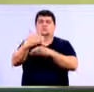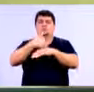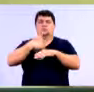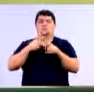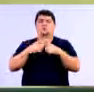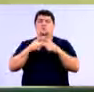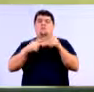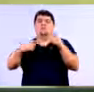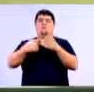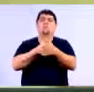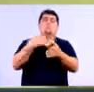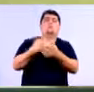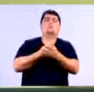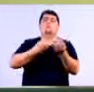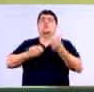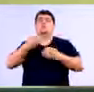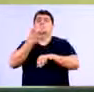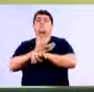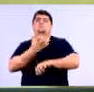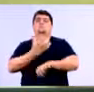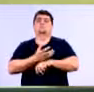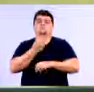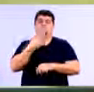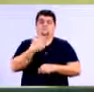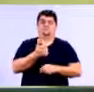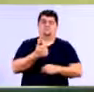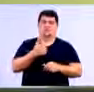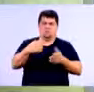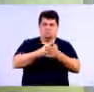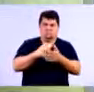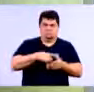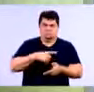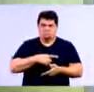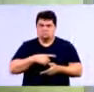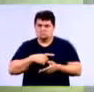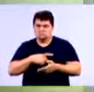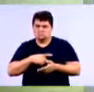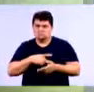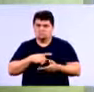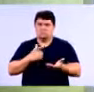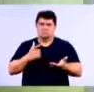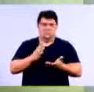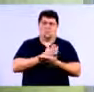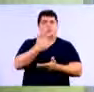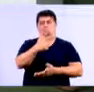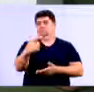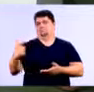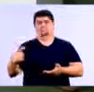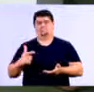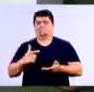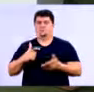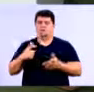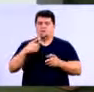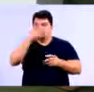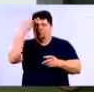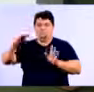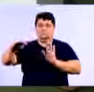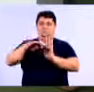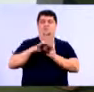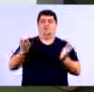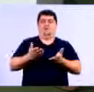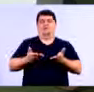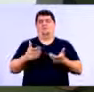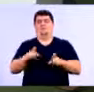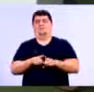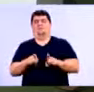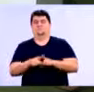sobre a nossa disciplina. Tudo bem? Alguma pergunta, questionamento? Ainda não, professor. O pessoal está chegando, acredito.